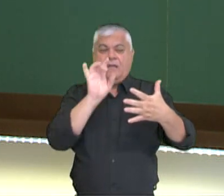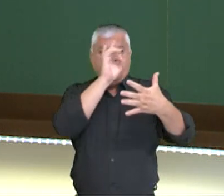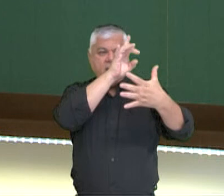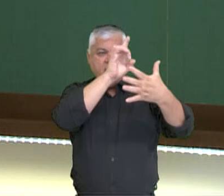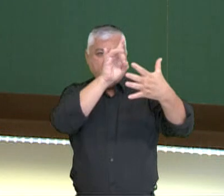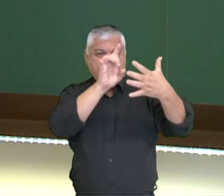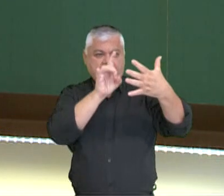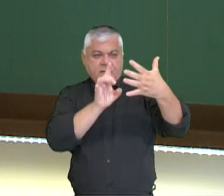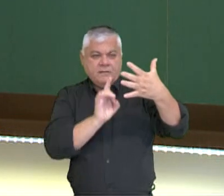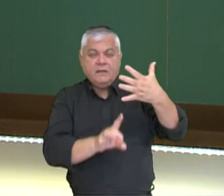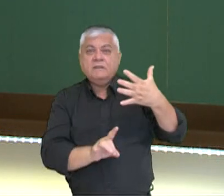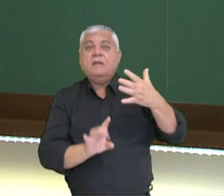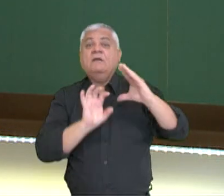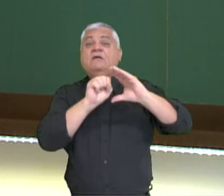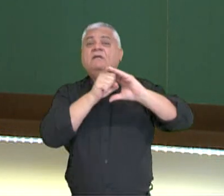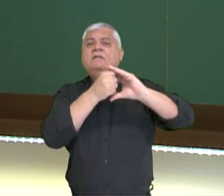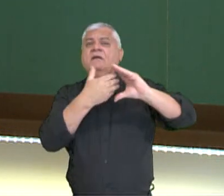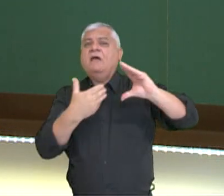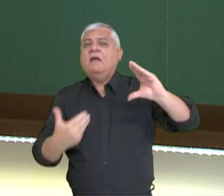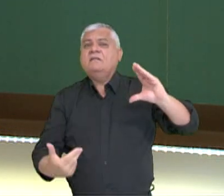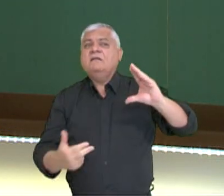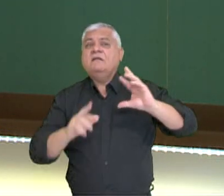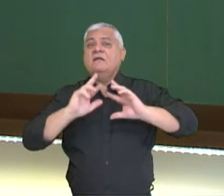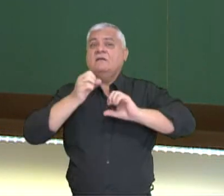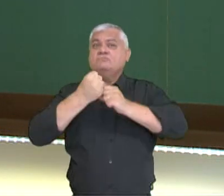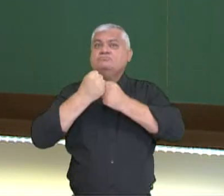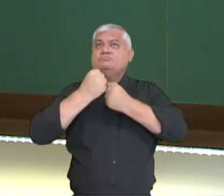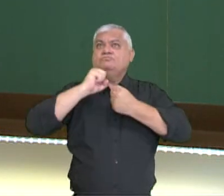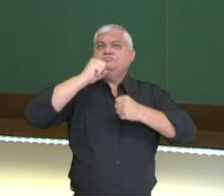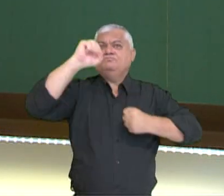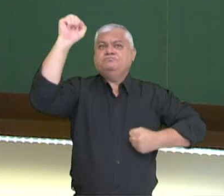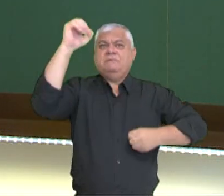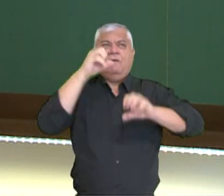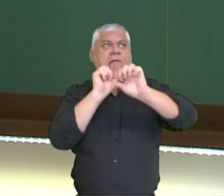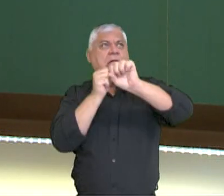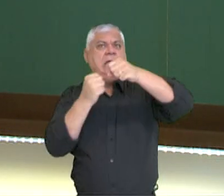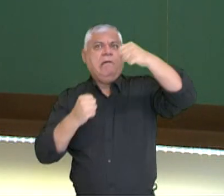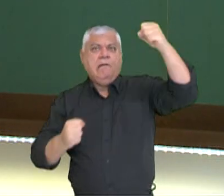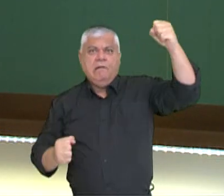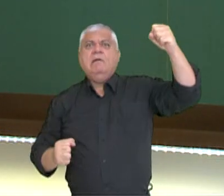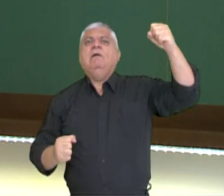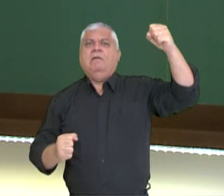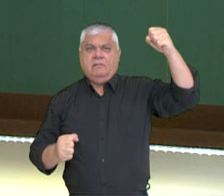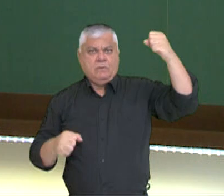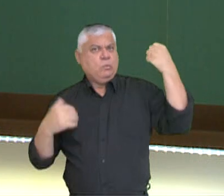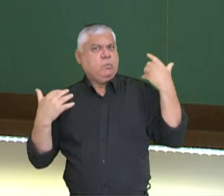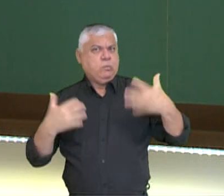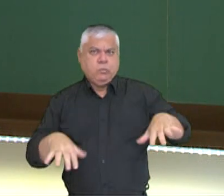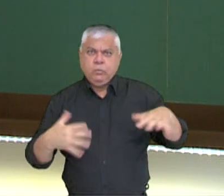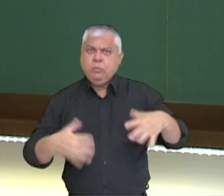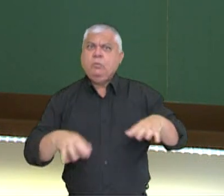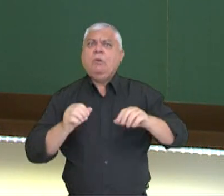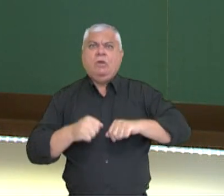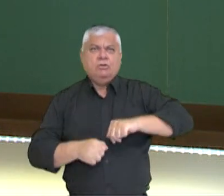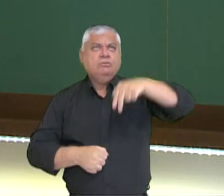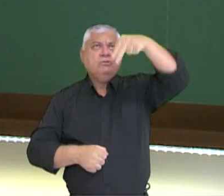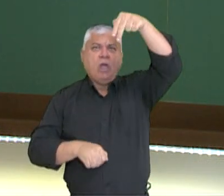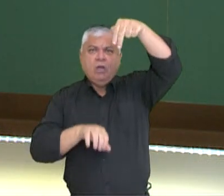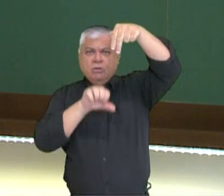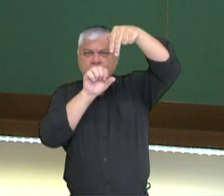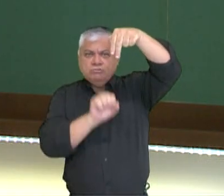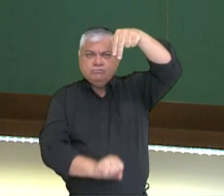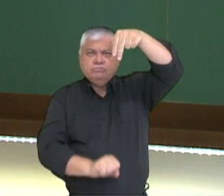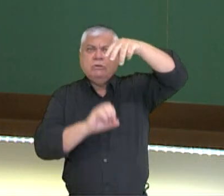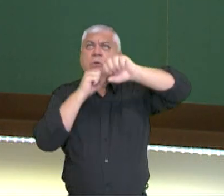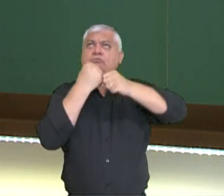nós temos características ali de extensão do Brasil ser grande no sentido norte-sul, ou seja,